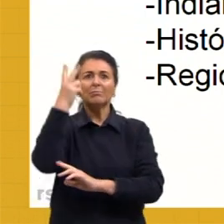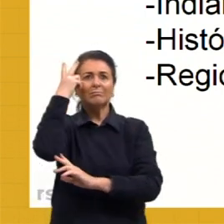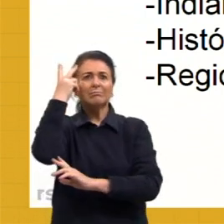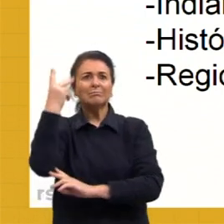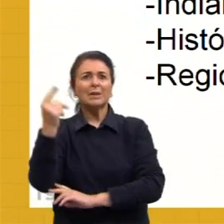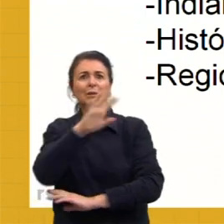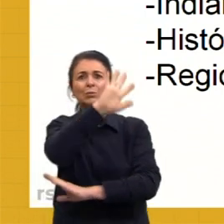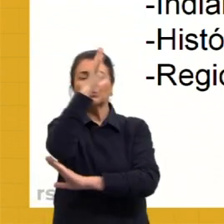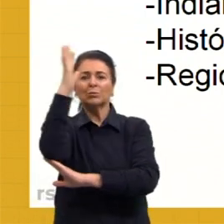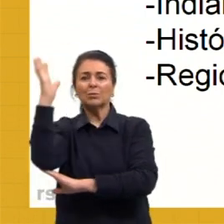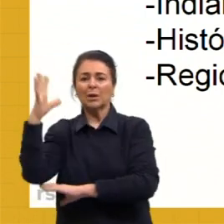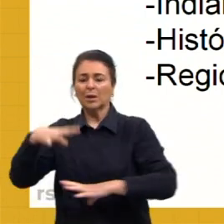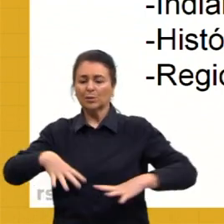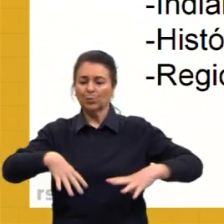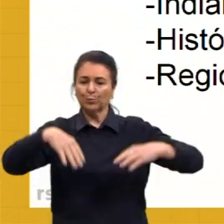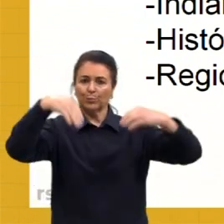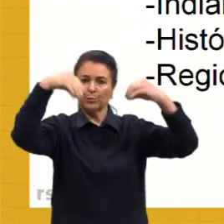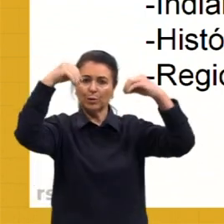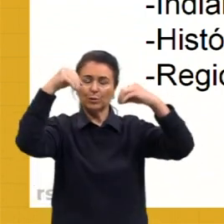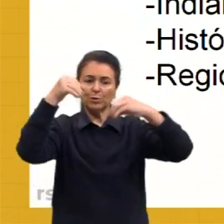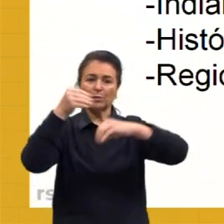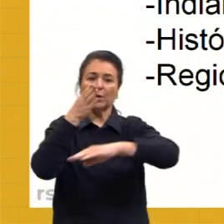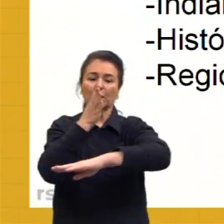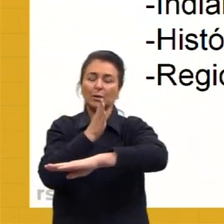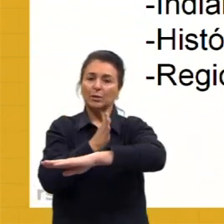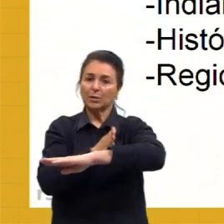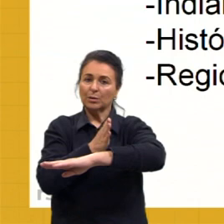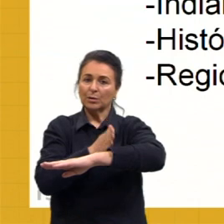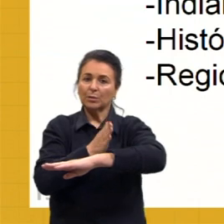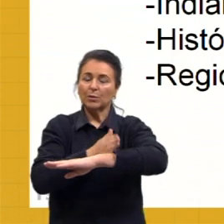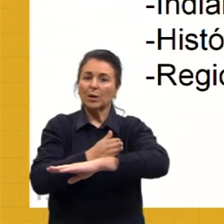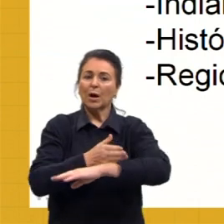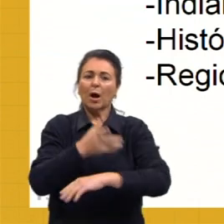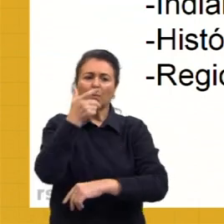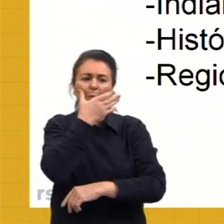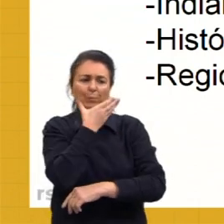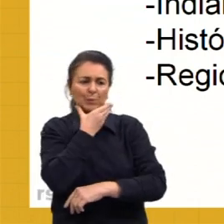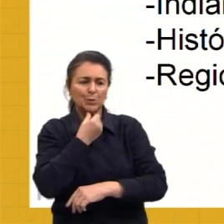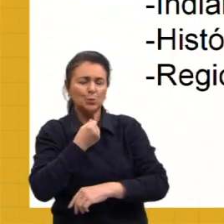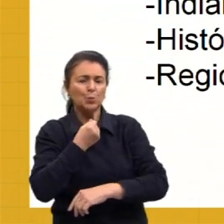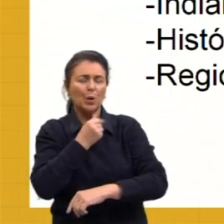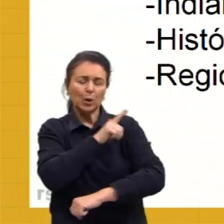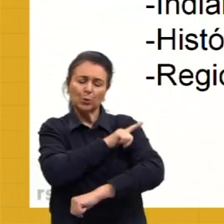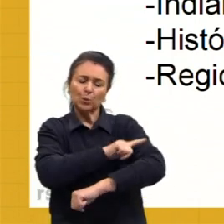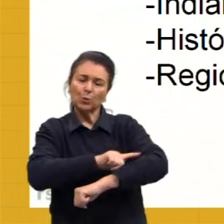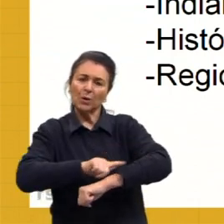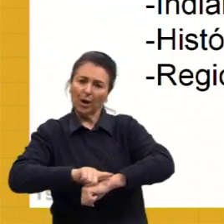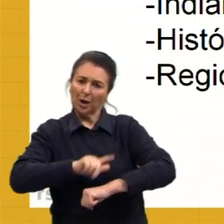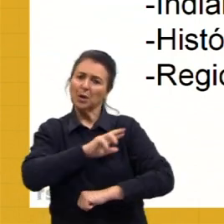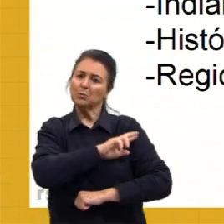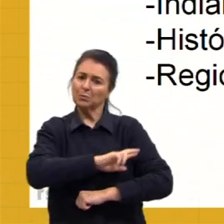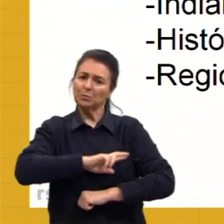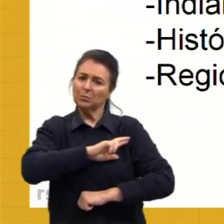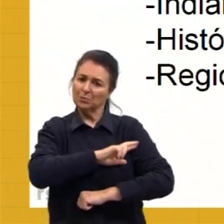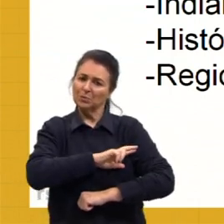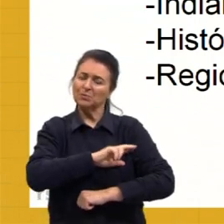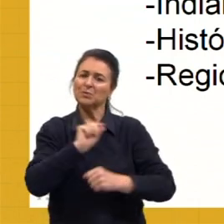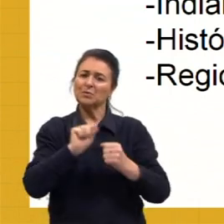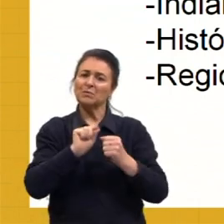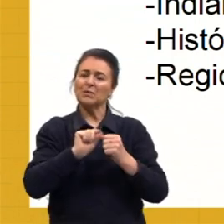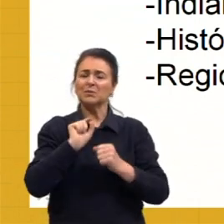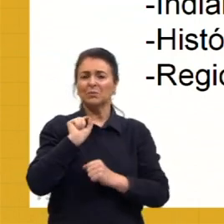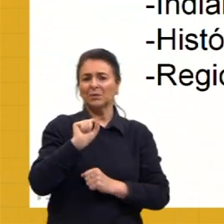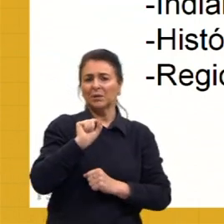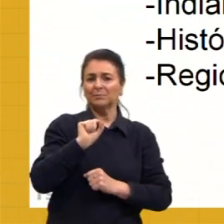medievalismo leque nada mais é do que aquele cara Cavalheiro educado o cara que é chamado romântico até hoje o que que ele faz